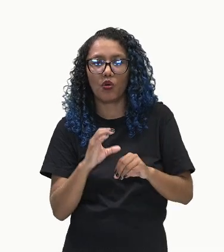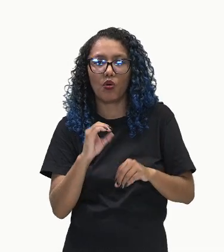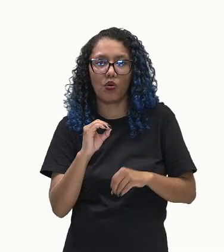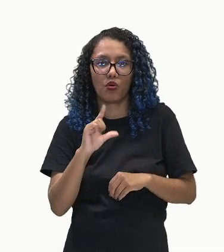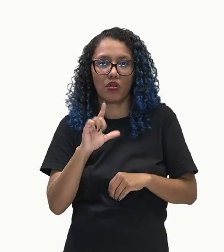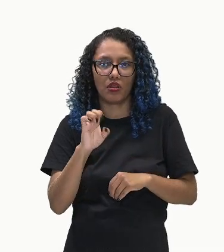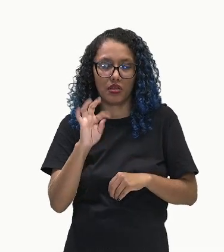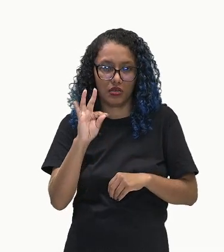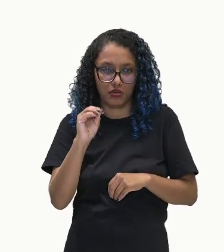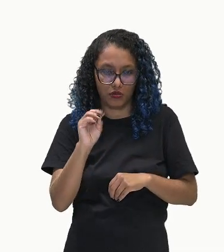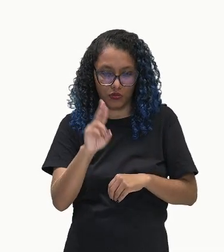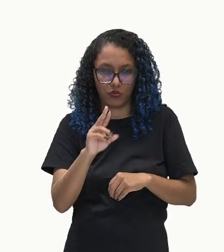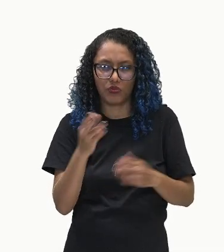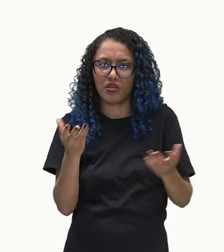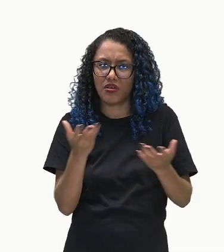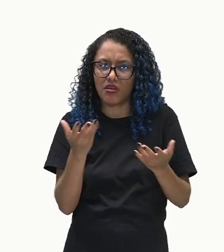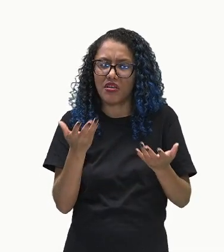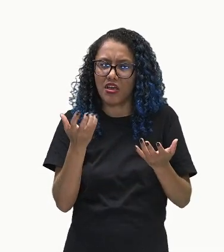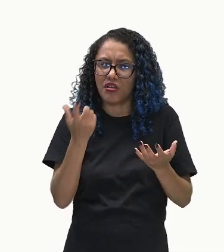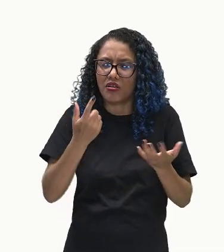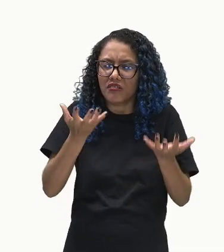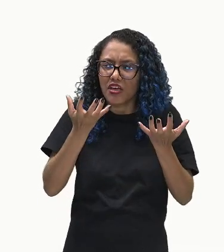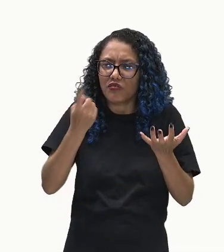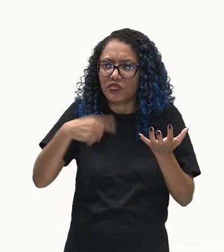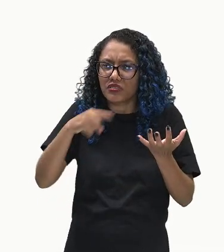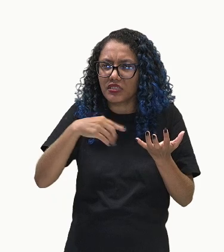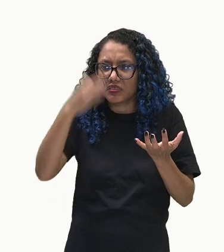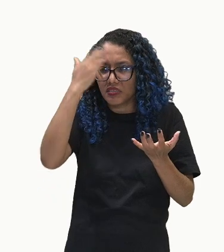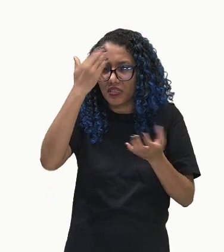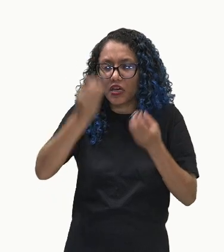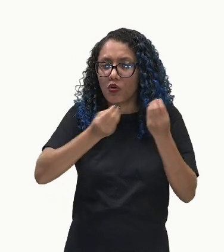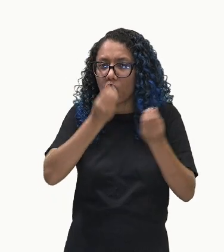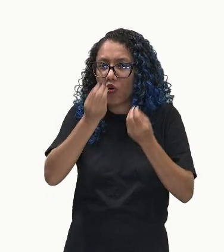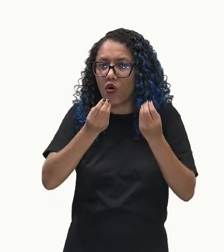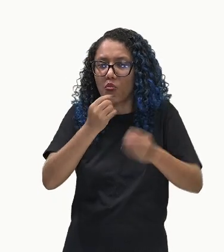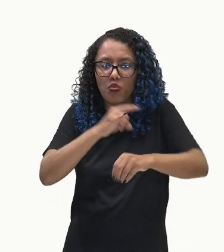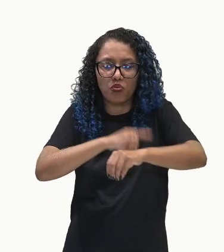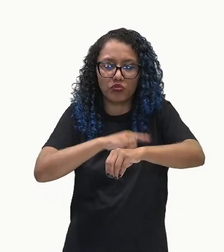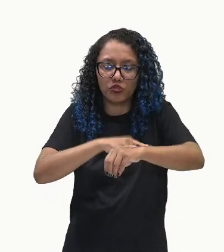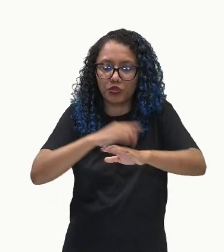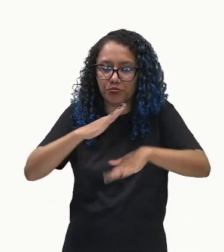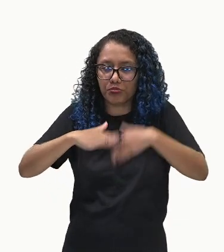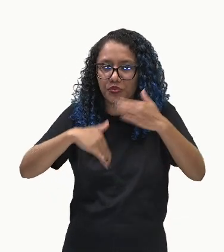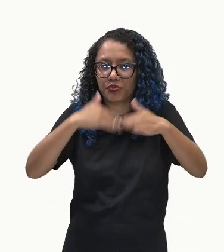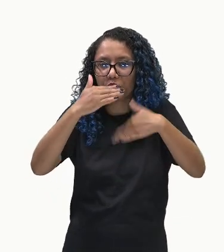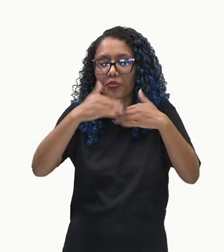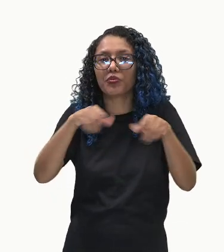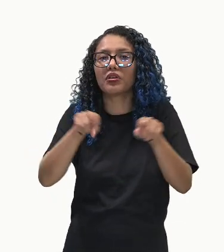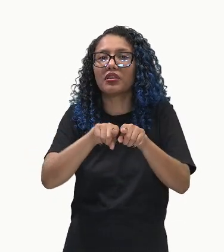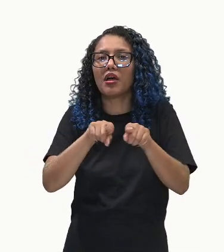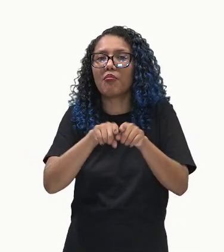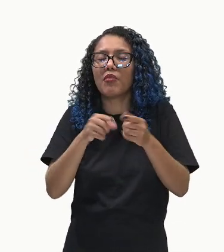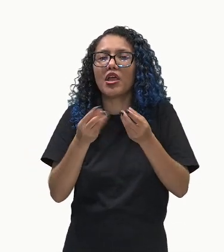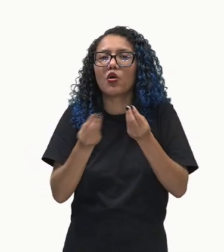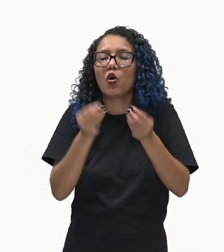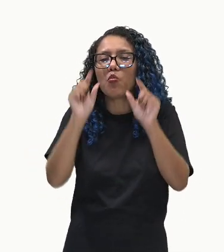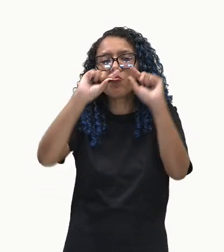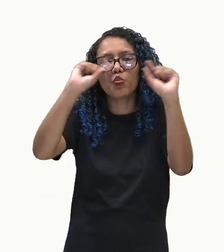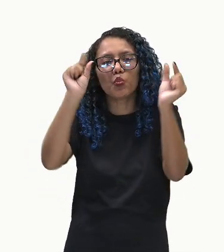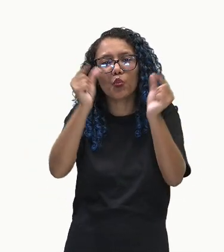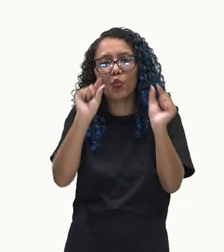de formação da urina e as vias que ele toma. Bem aqui